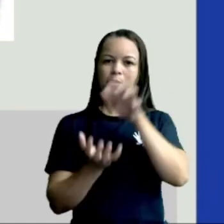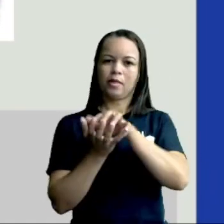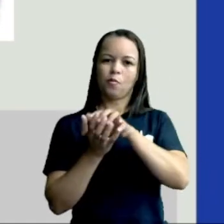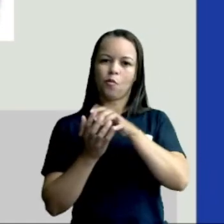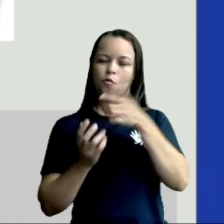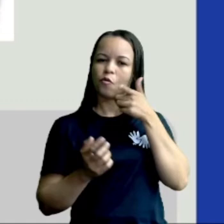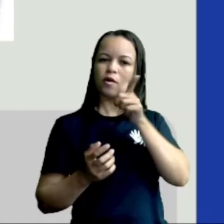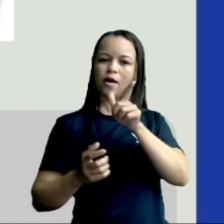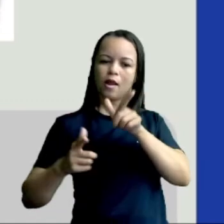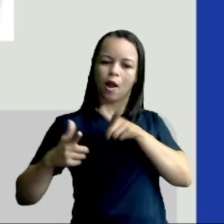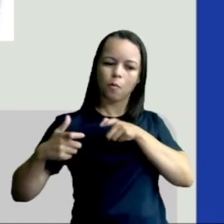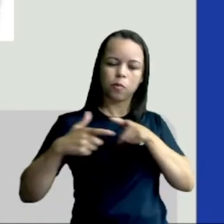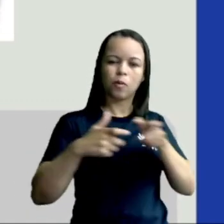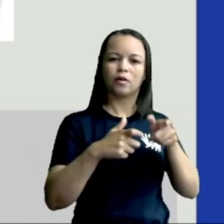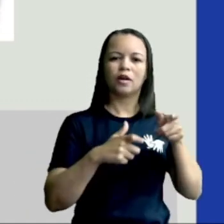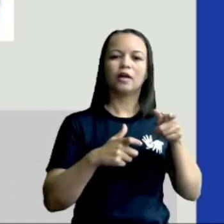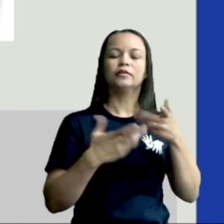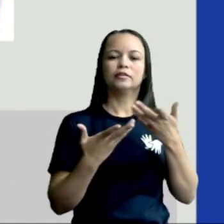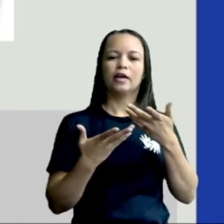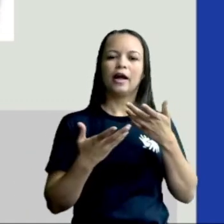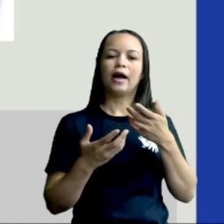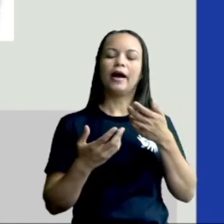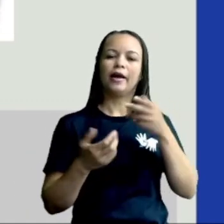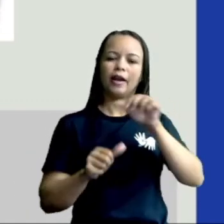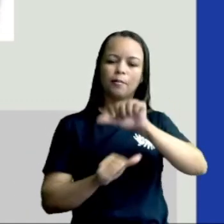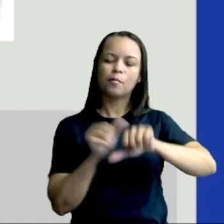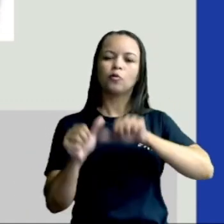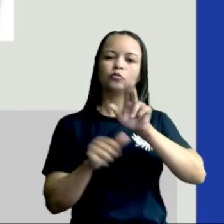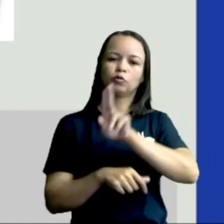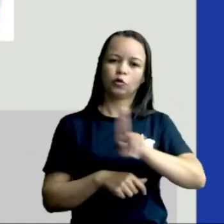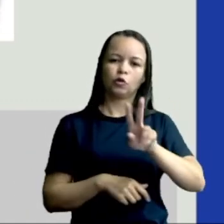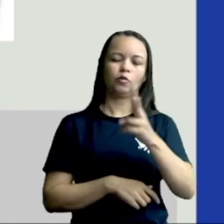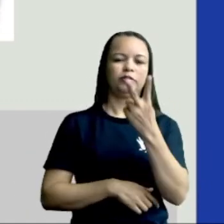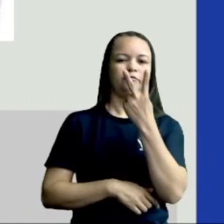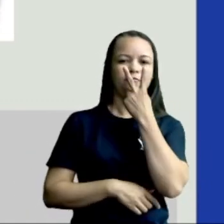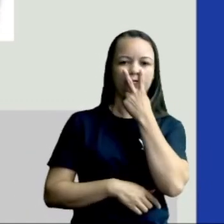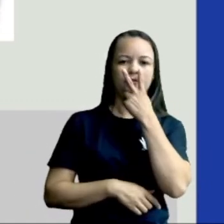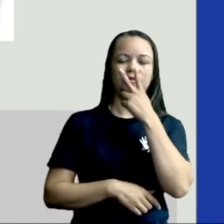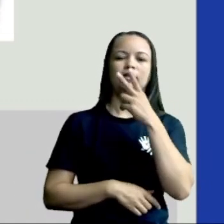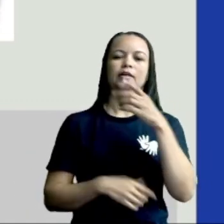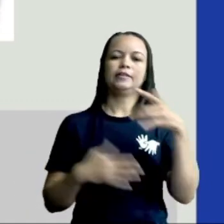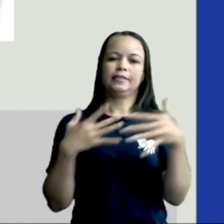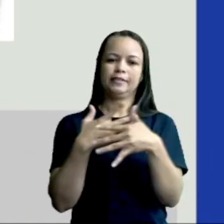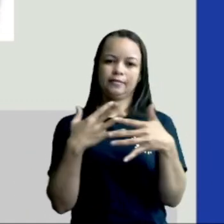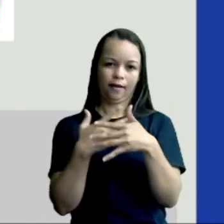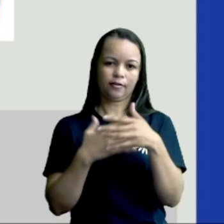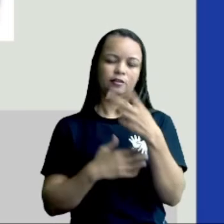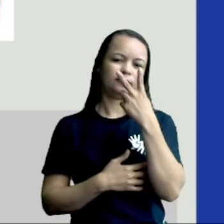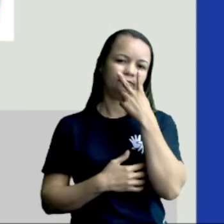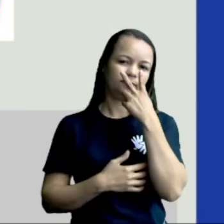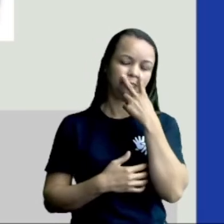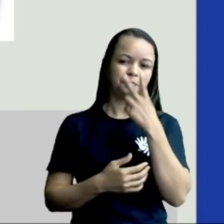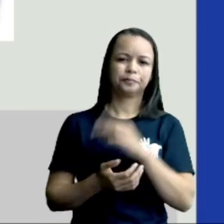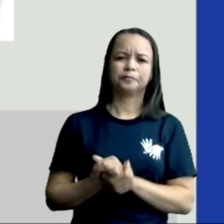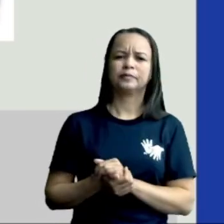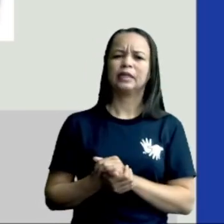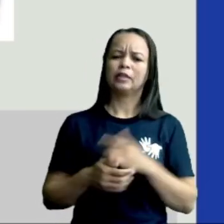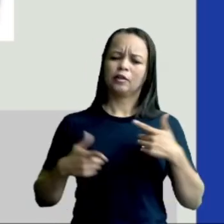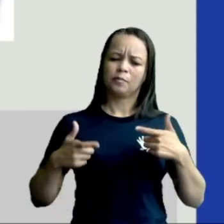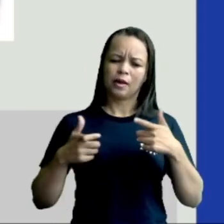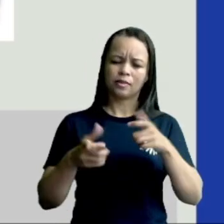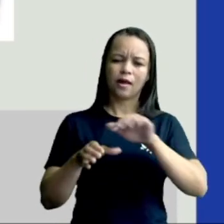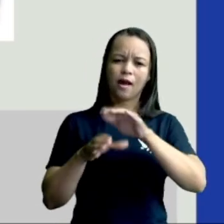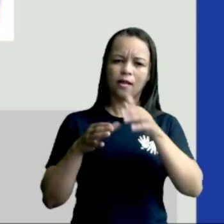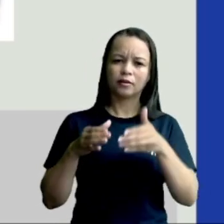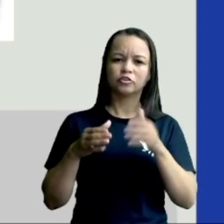ela passou a se chamar Cidade da Vitória de Santo Antão, certo? Teve a batalha que a gente já viu, a gente deu uma revisada